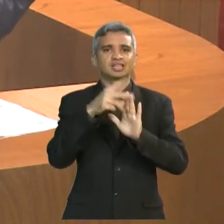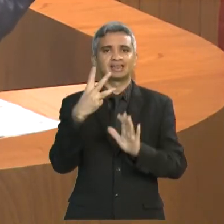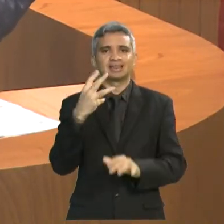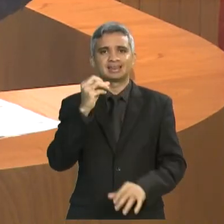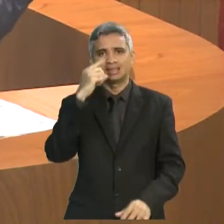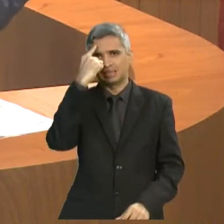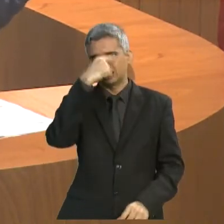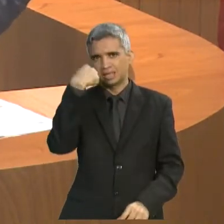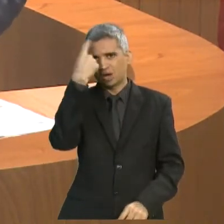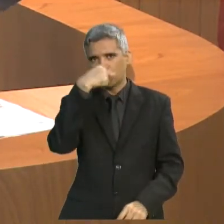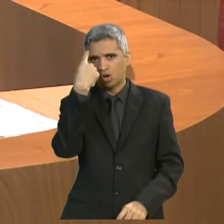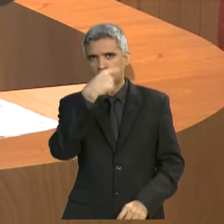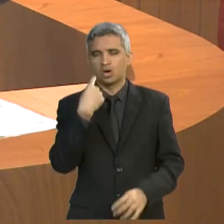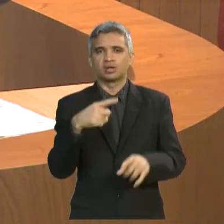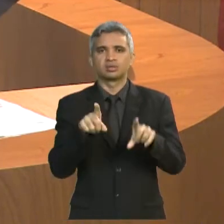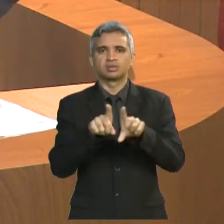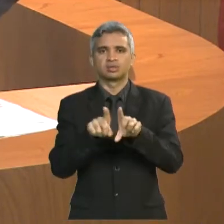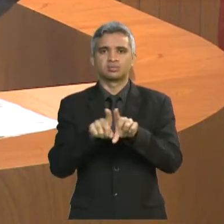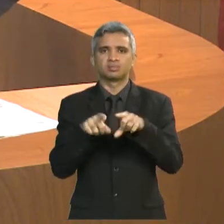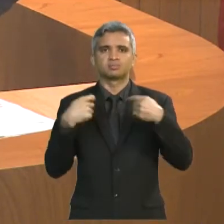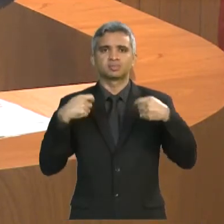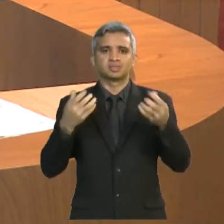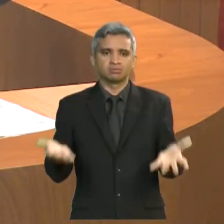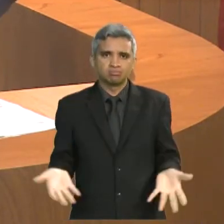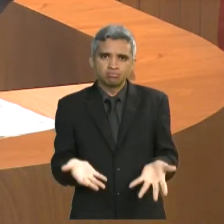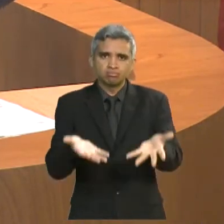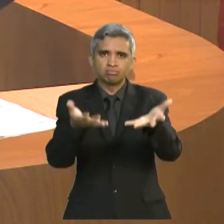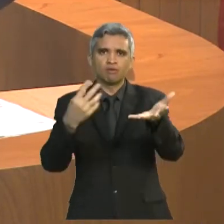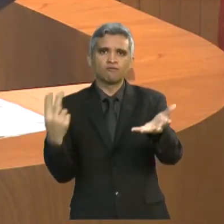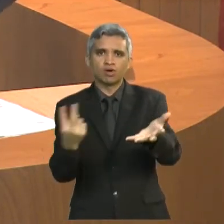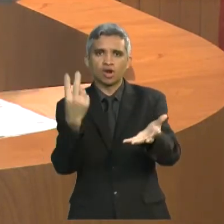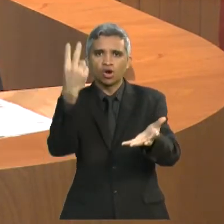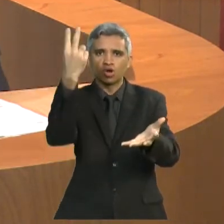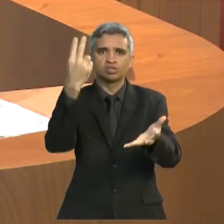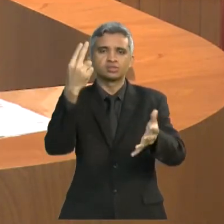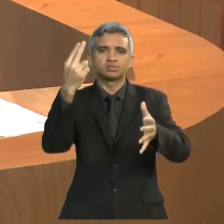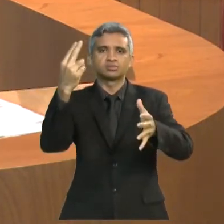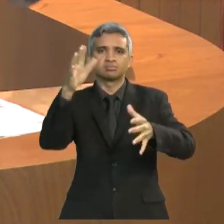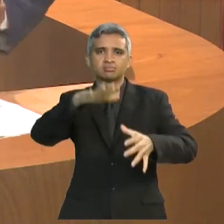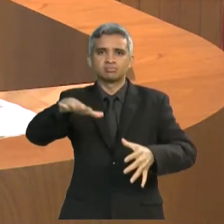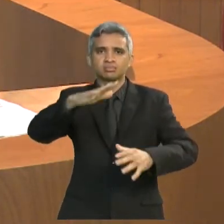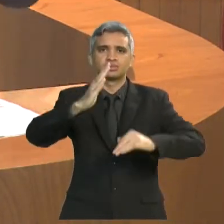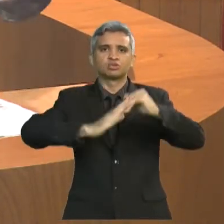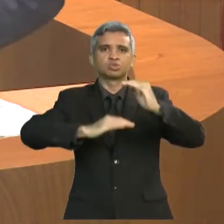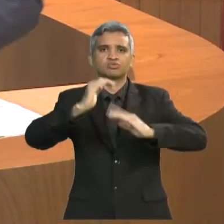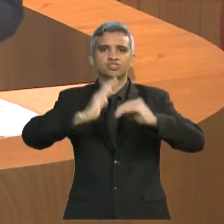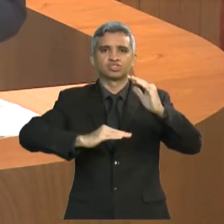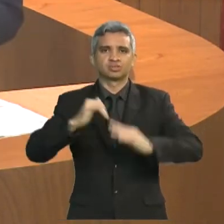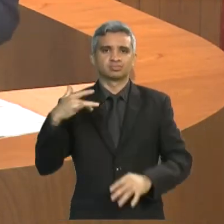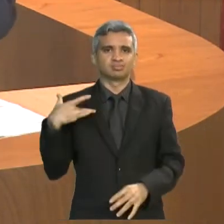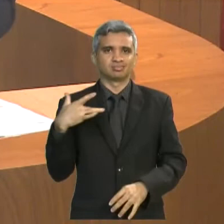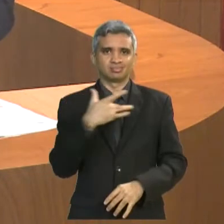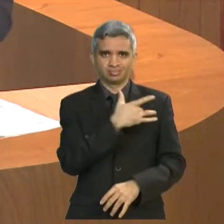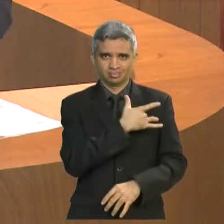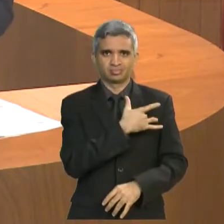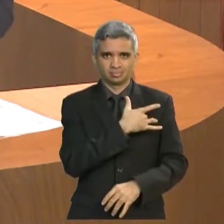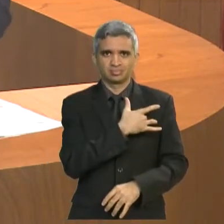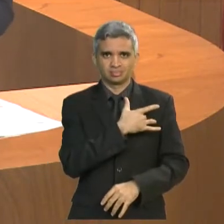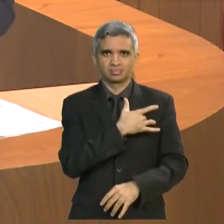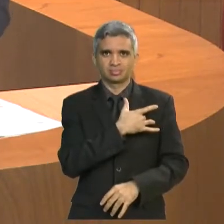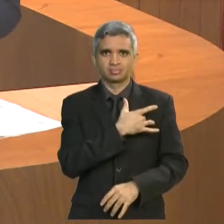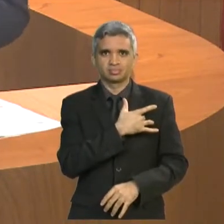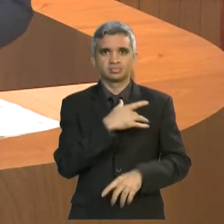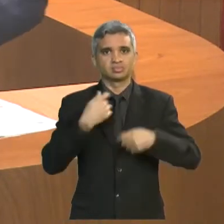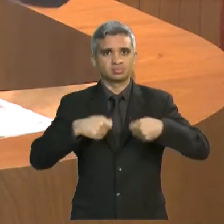Profissionais de Saúde especificamente da enfermagem as 30 horas e o PIS salarial a